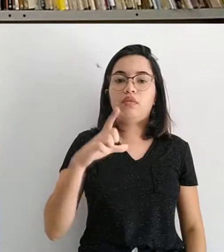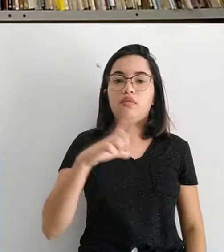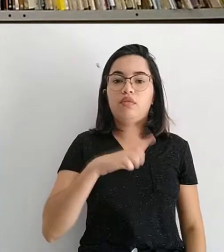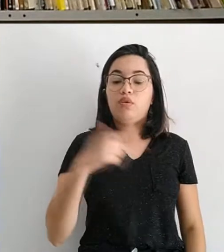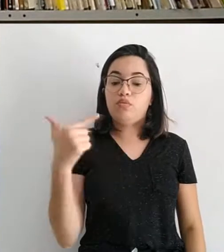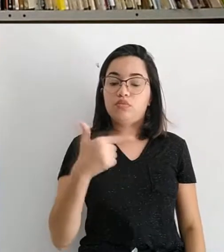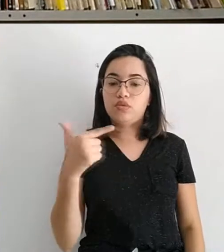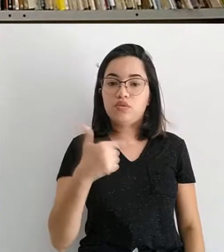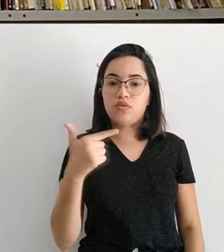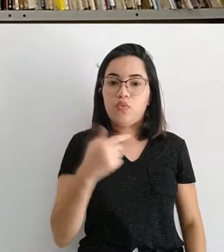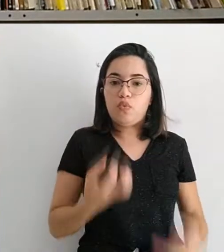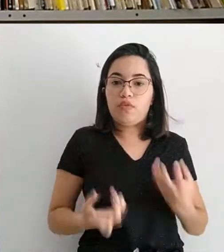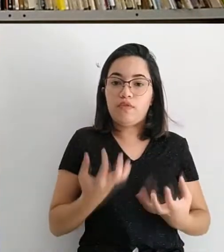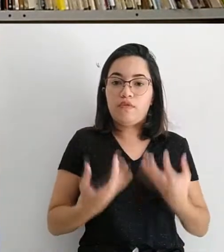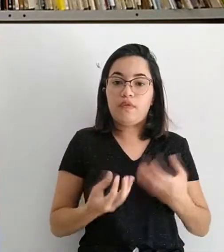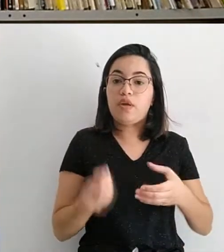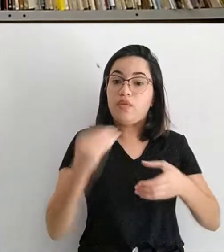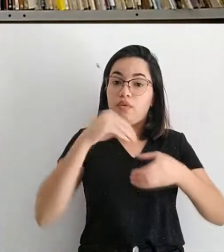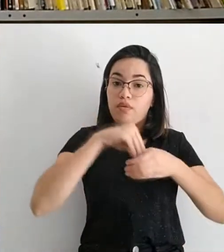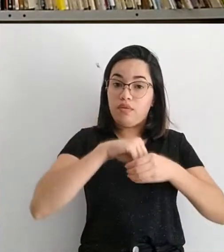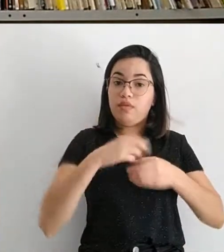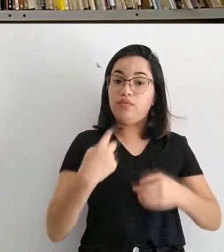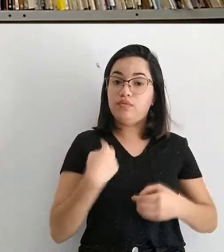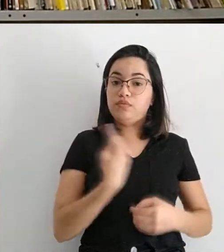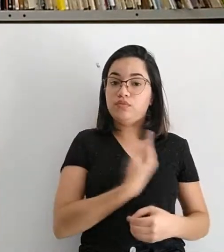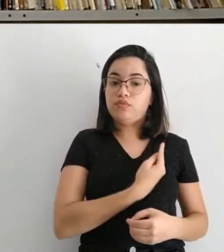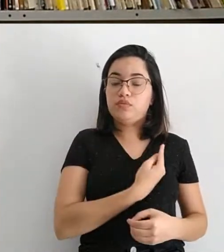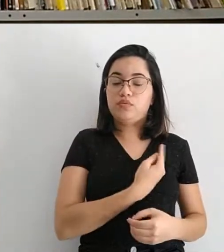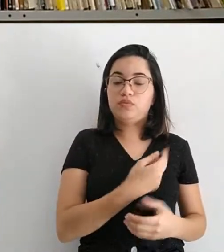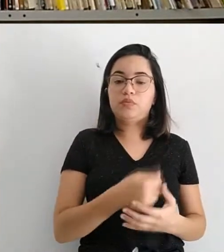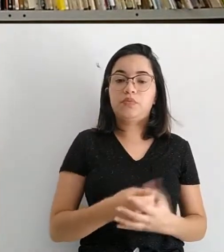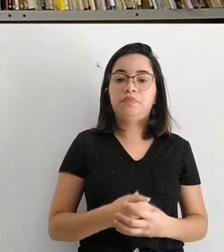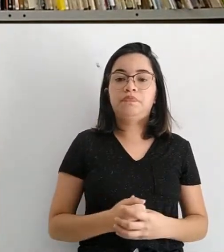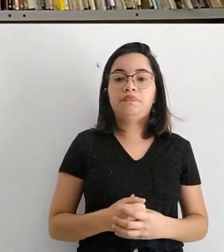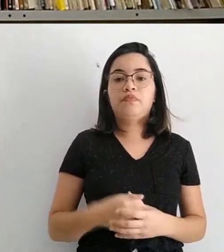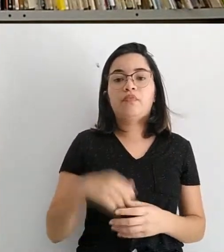segundo inferno dentro de nós. Spurgeon,